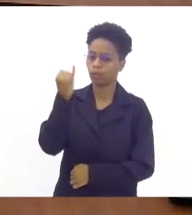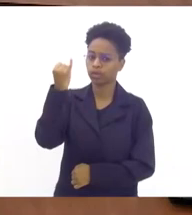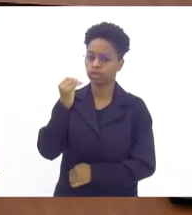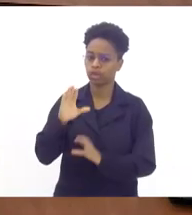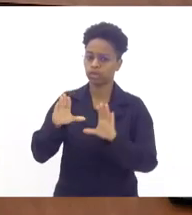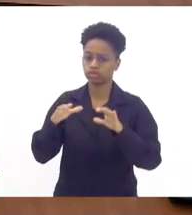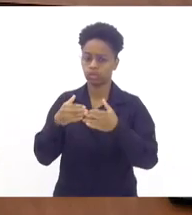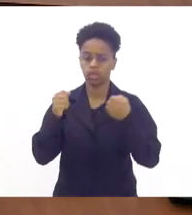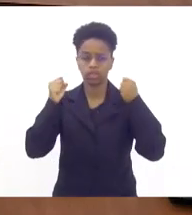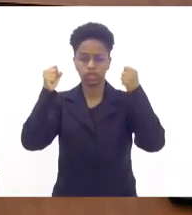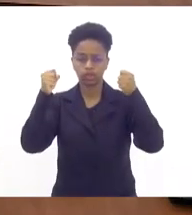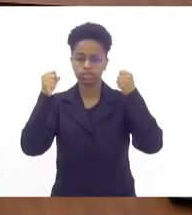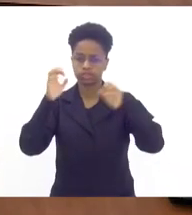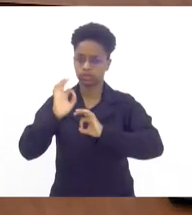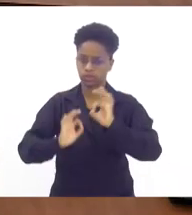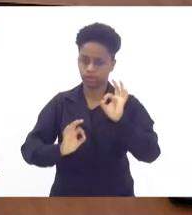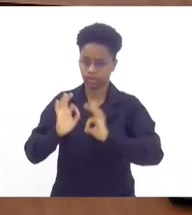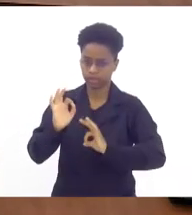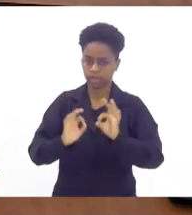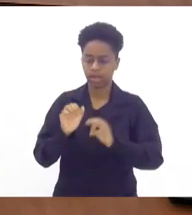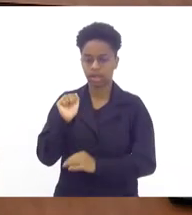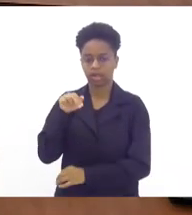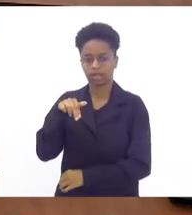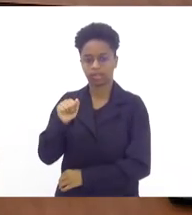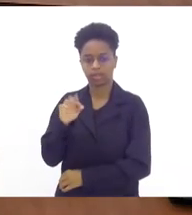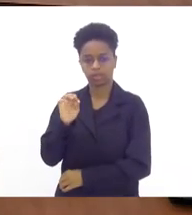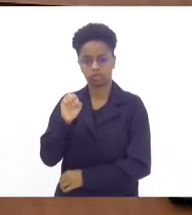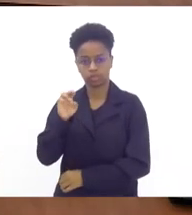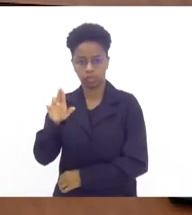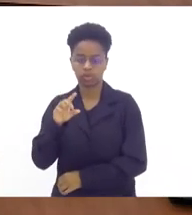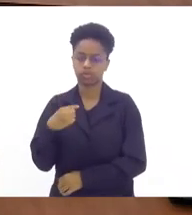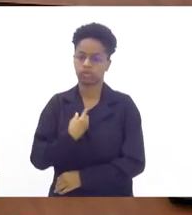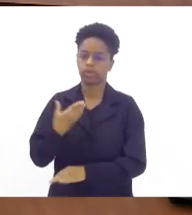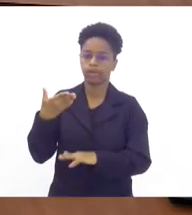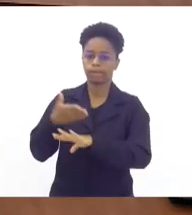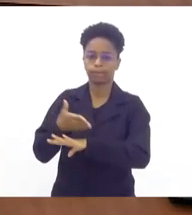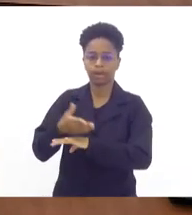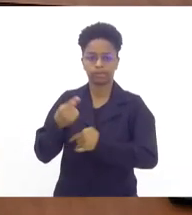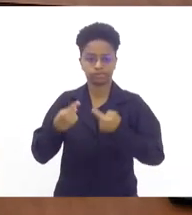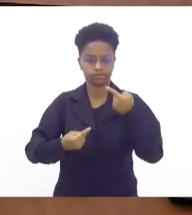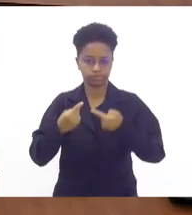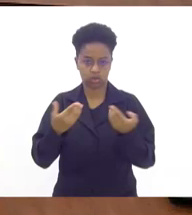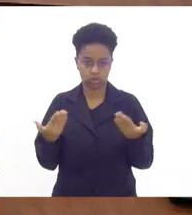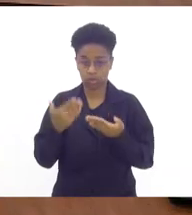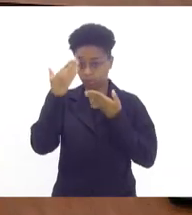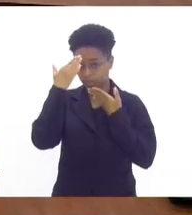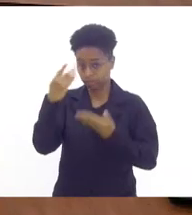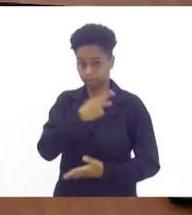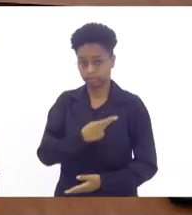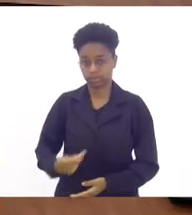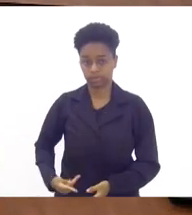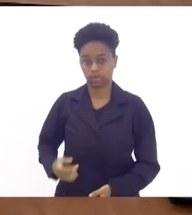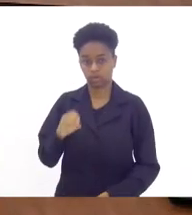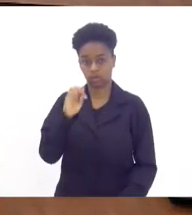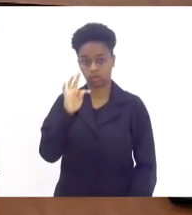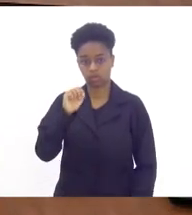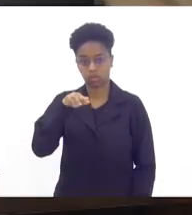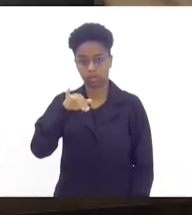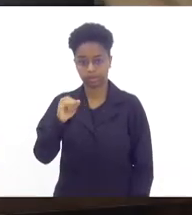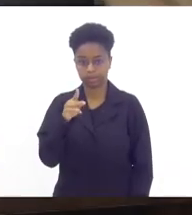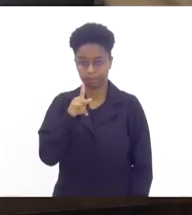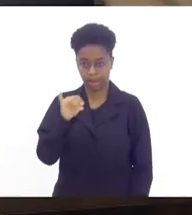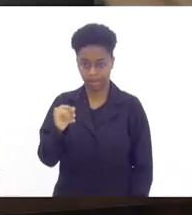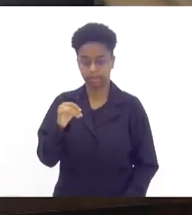organizado para anatória tá participando desse Grande Debate Muito obrigado Presidente Antônio de Paula pai satisfação